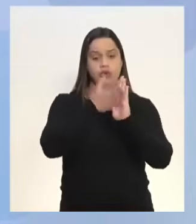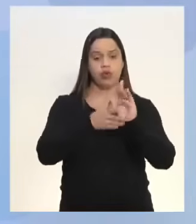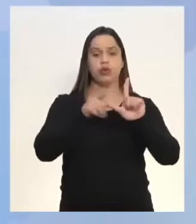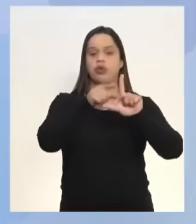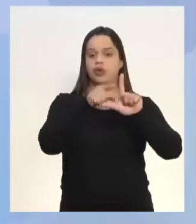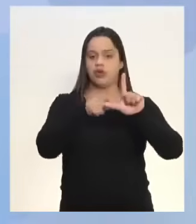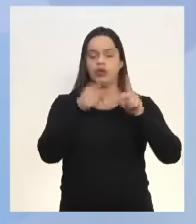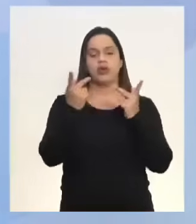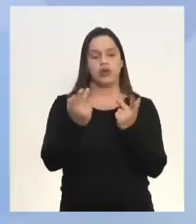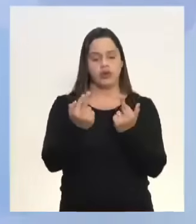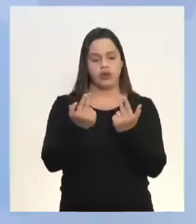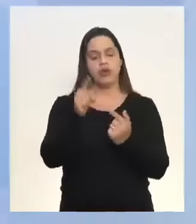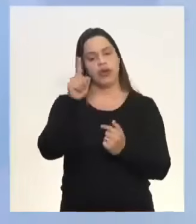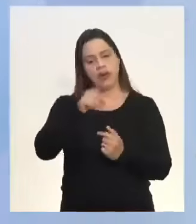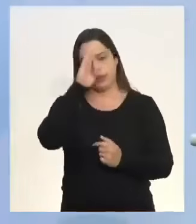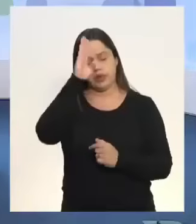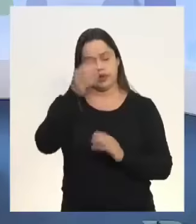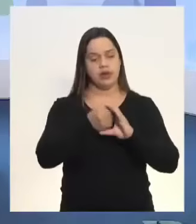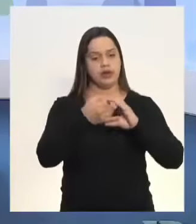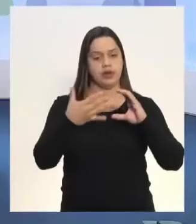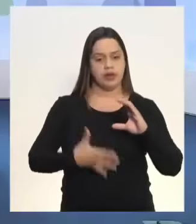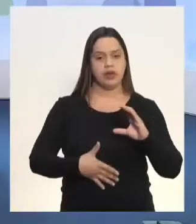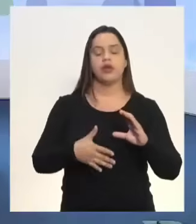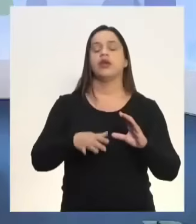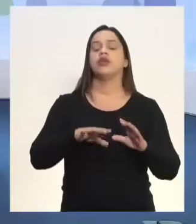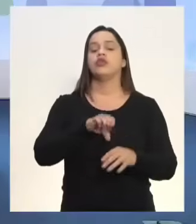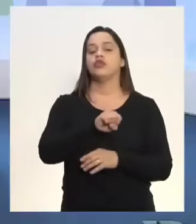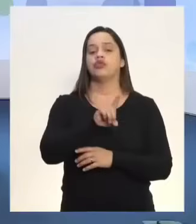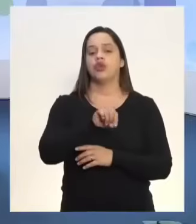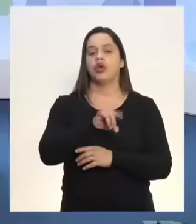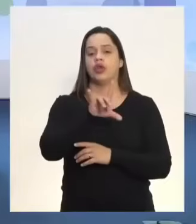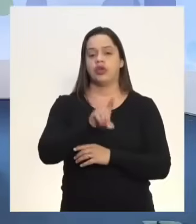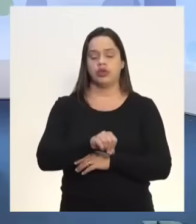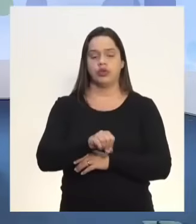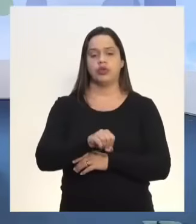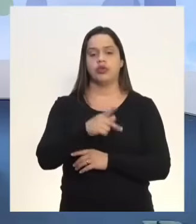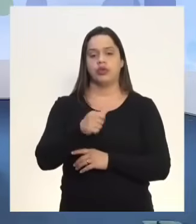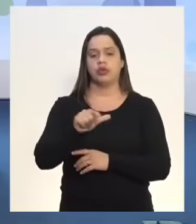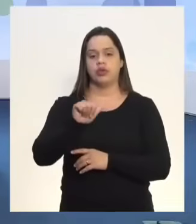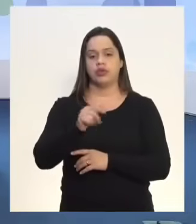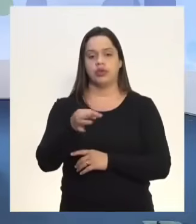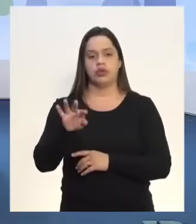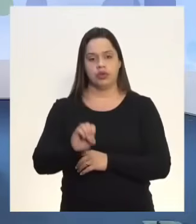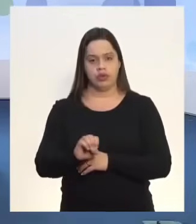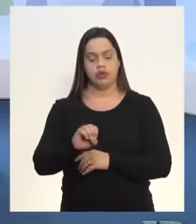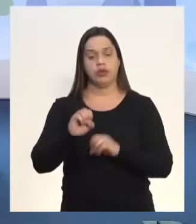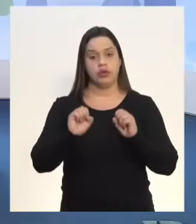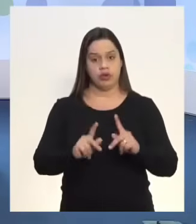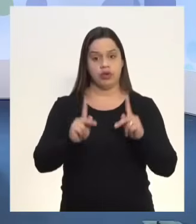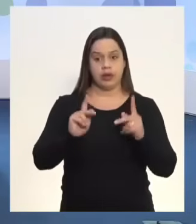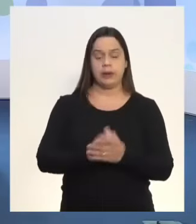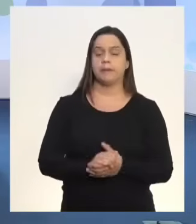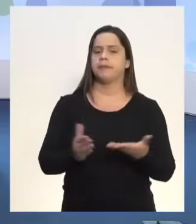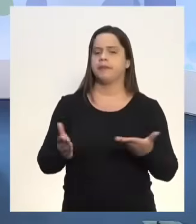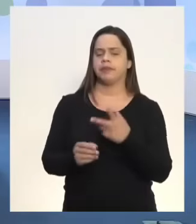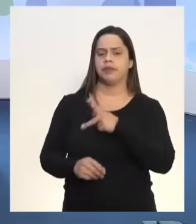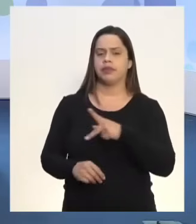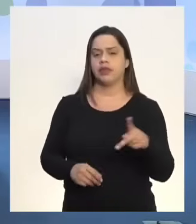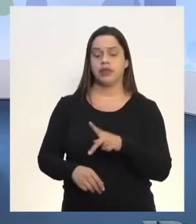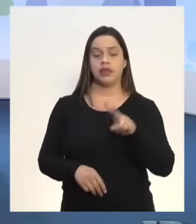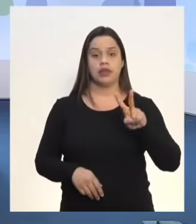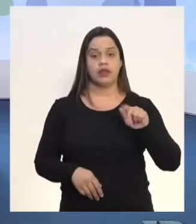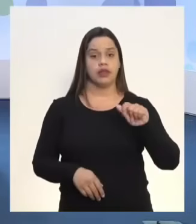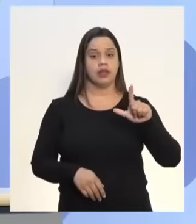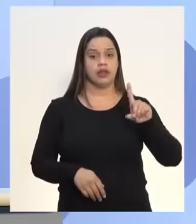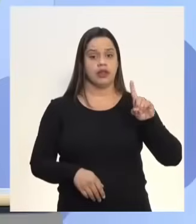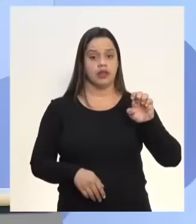Então, essa é a principal característica do sólido de Platão. Beleza? Eu acho que tranquilo. A professora Valdeci, ela está aqui com os